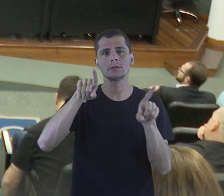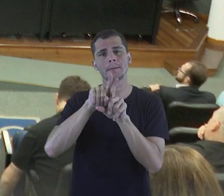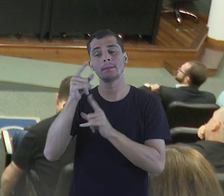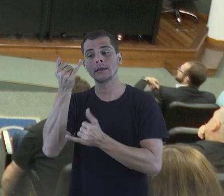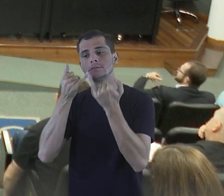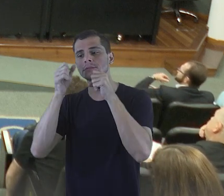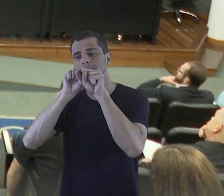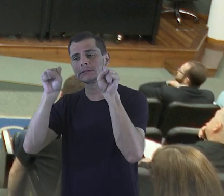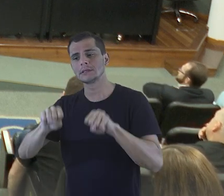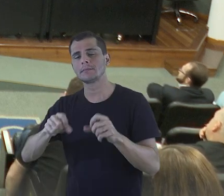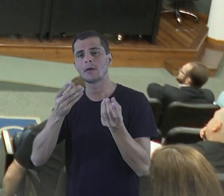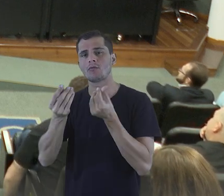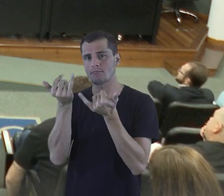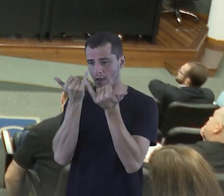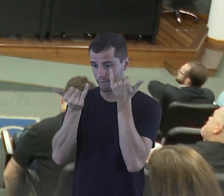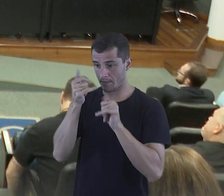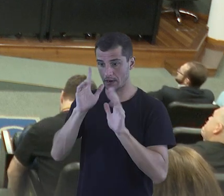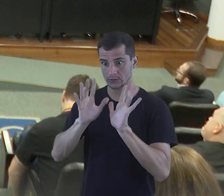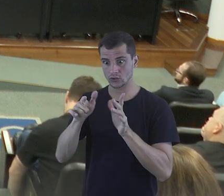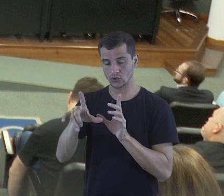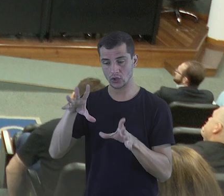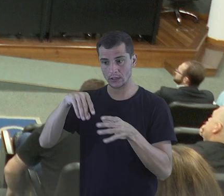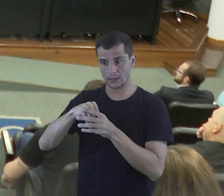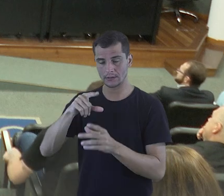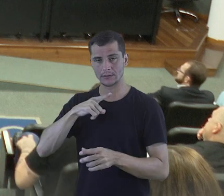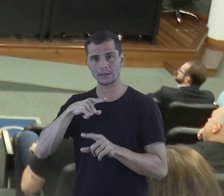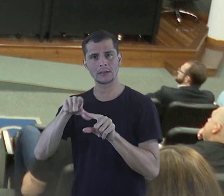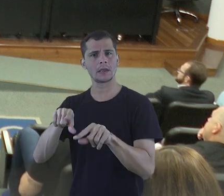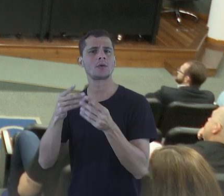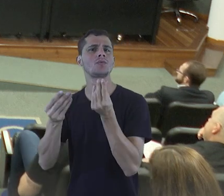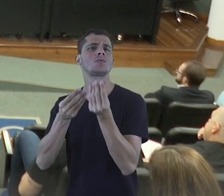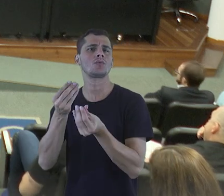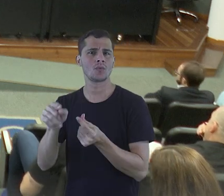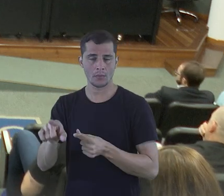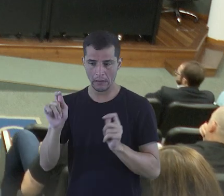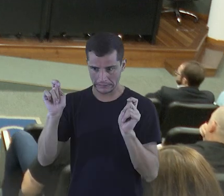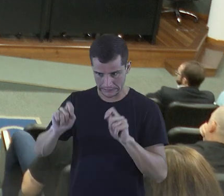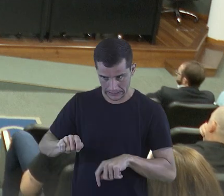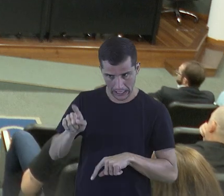sistemas de informação lei de acesso a informação e etc já dão conta desta